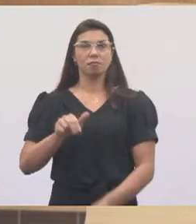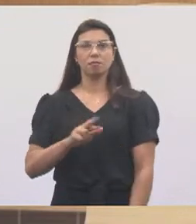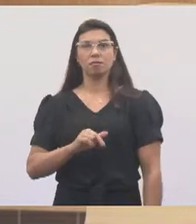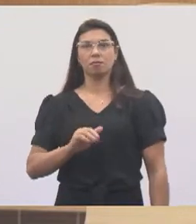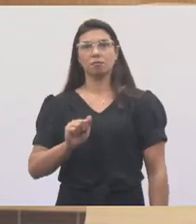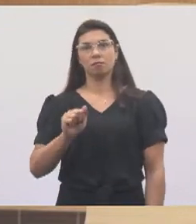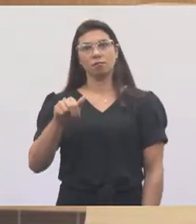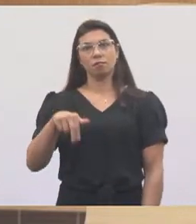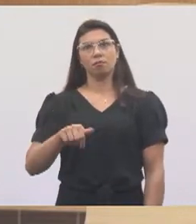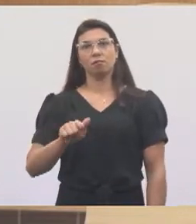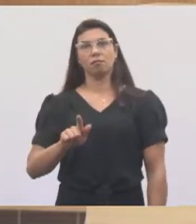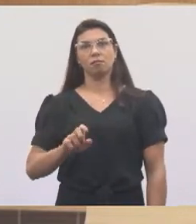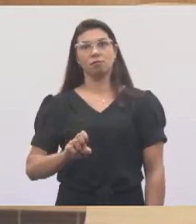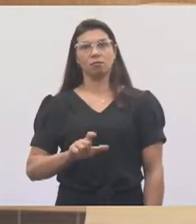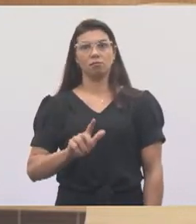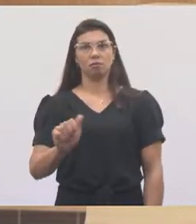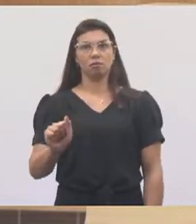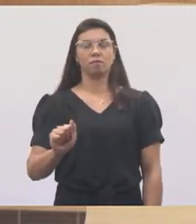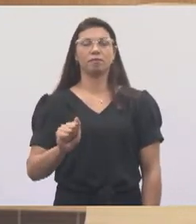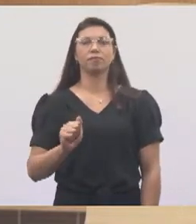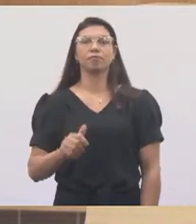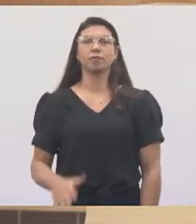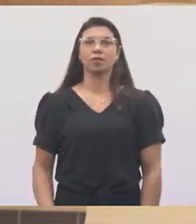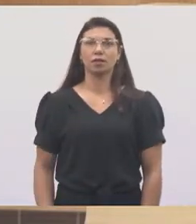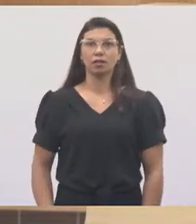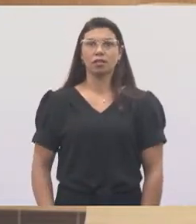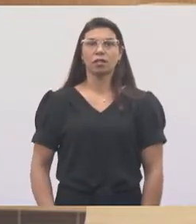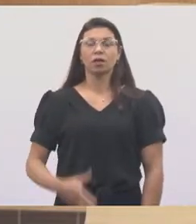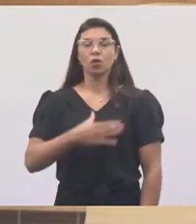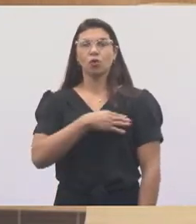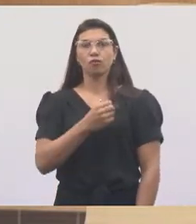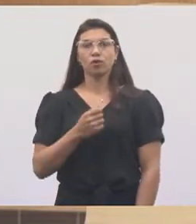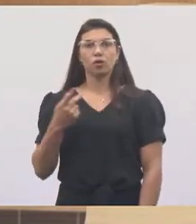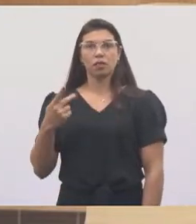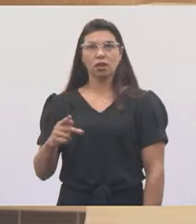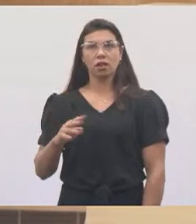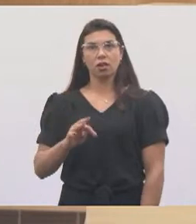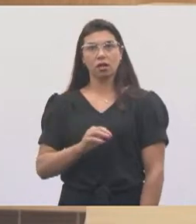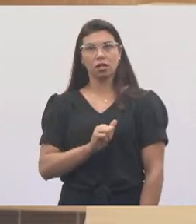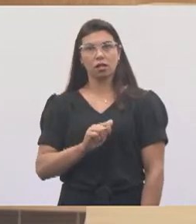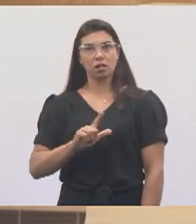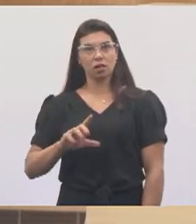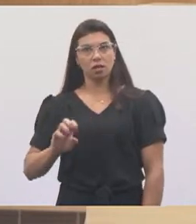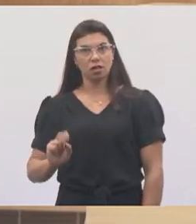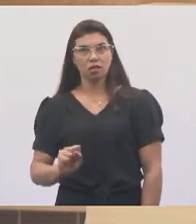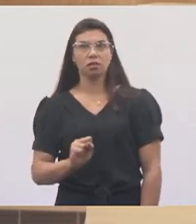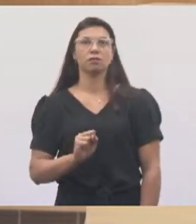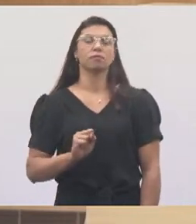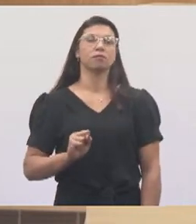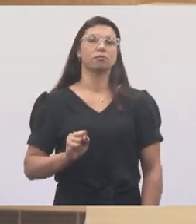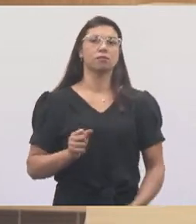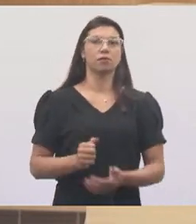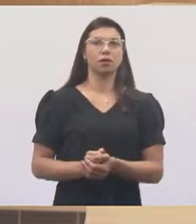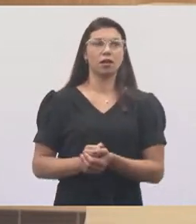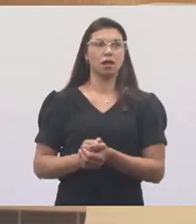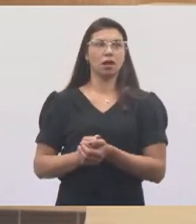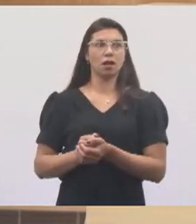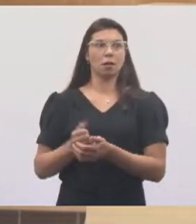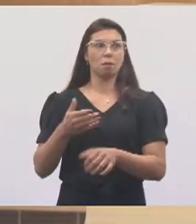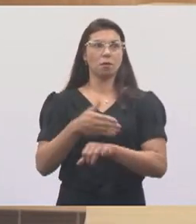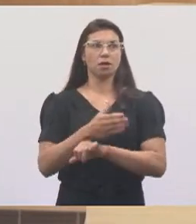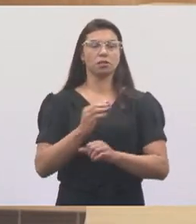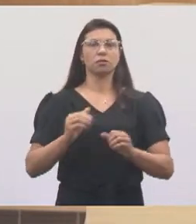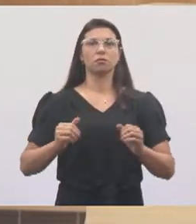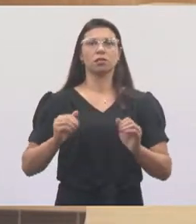judicial, com quem tem um filho, Dr. Thales Prado Pinto Júnior, e é membro da Igreja Católica, atuando como